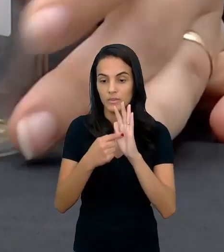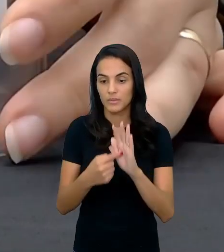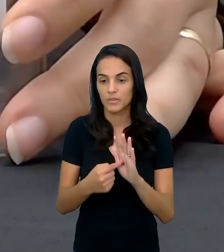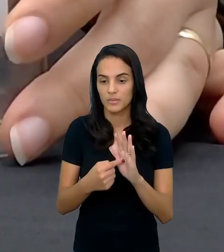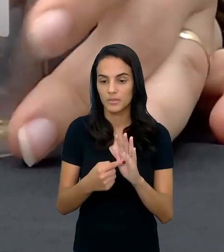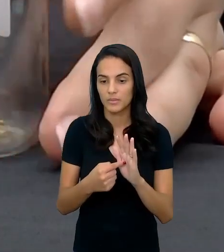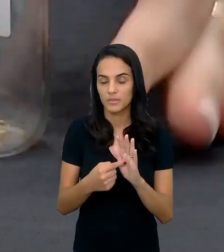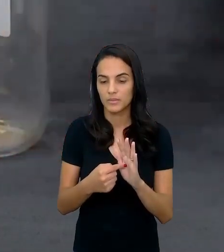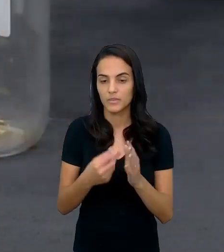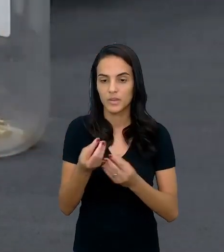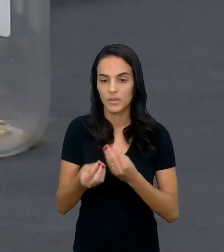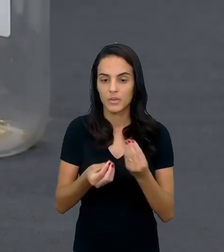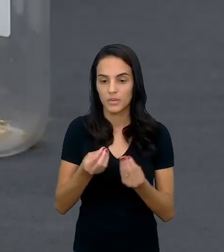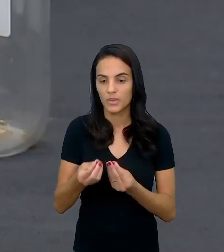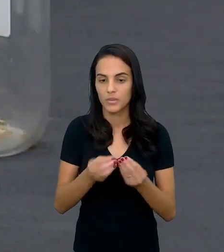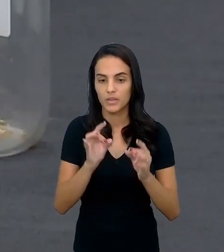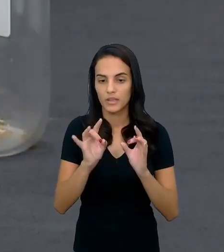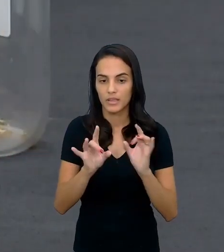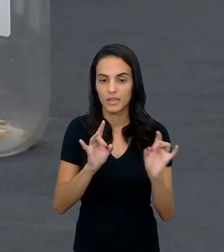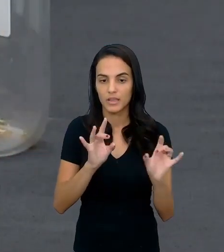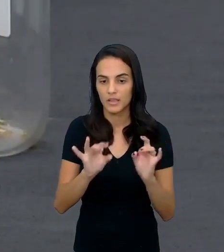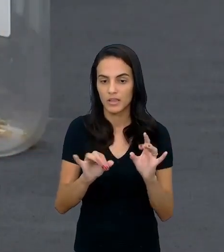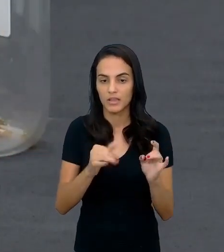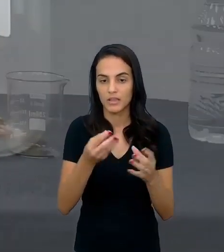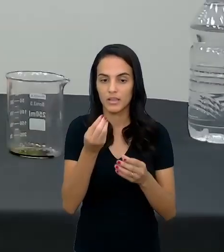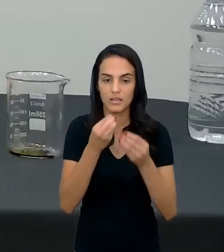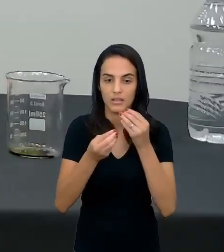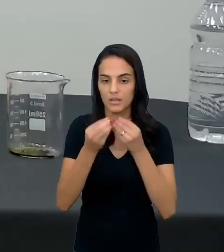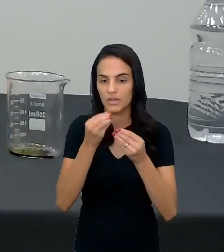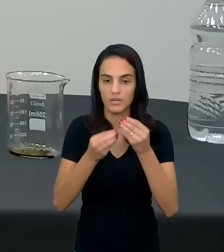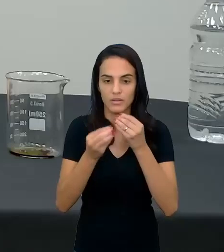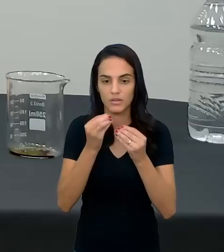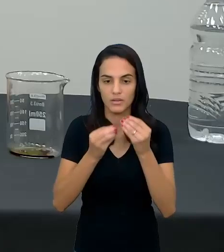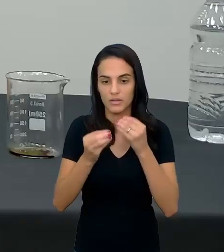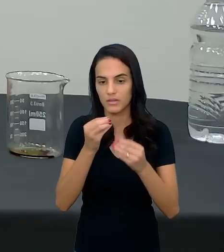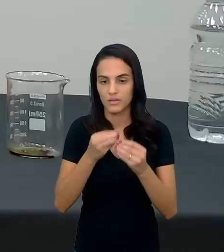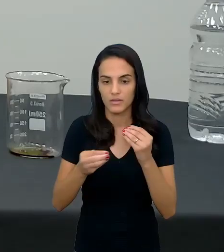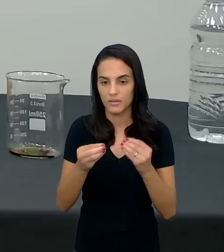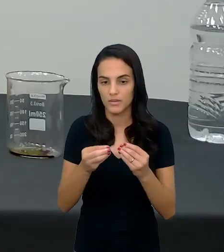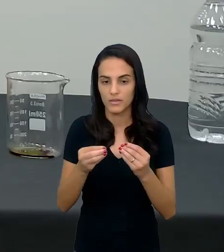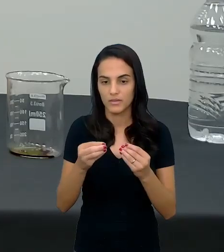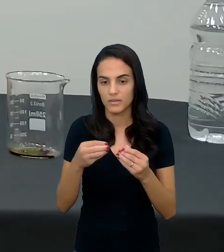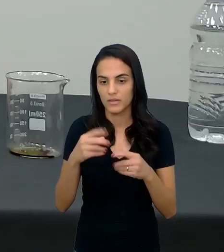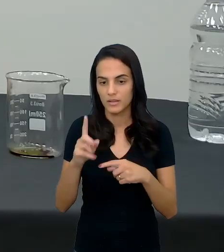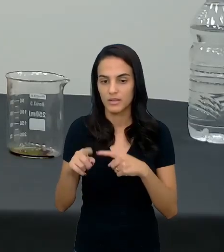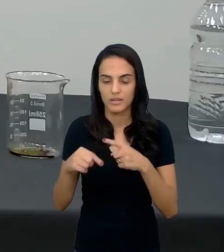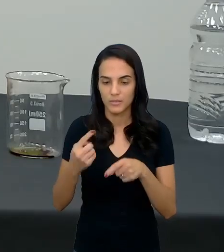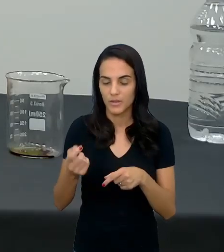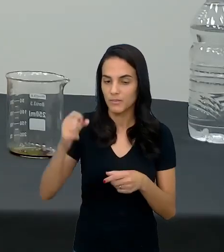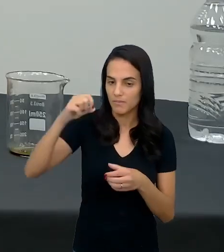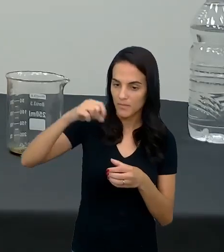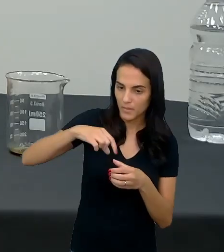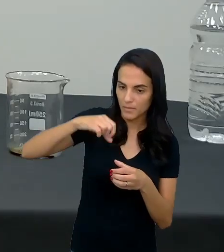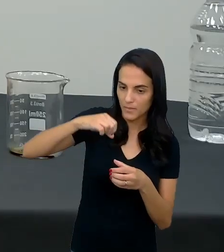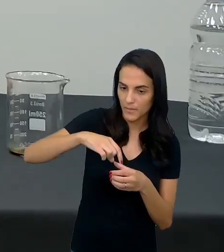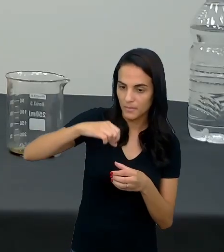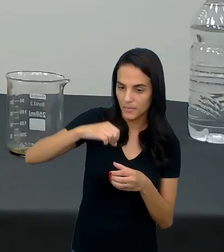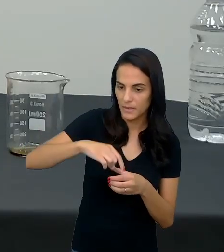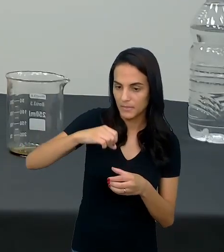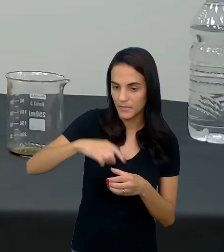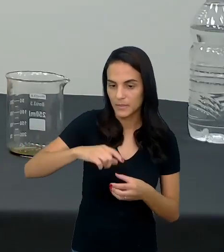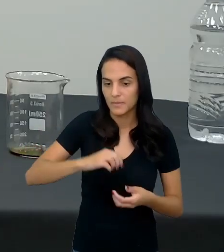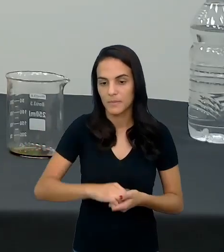vocês como que cada um desses alimentos, então, eles ficam quando a gente pinga aqui